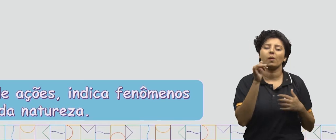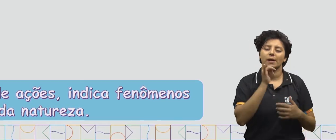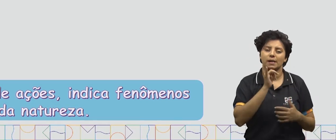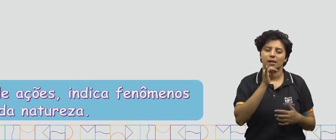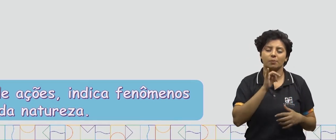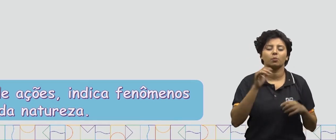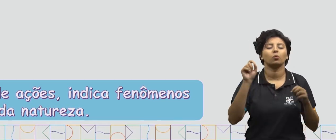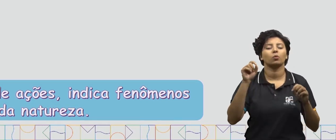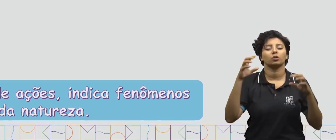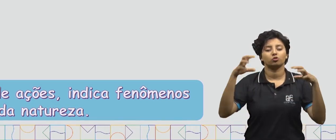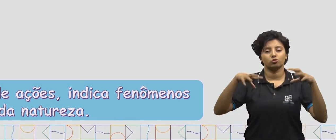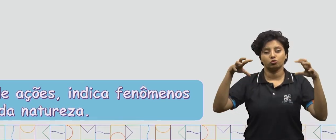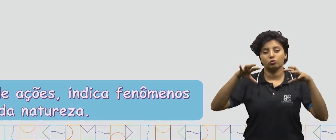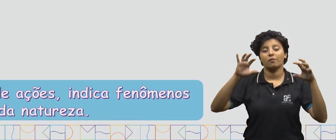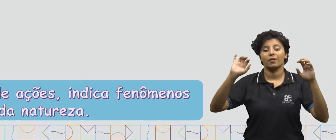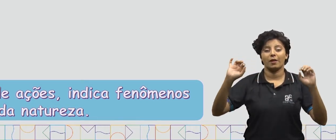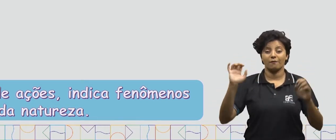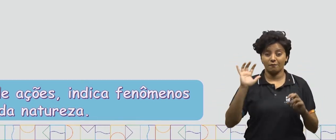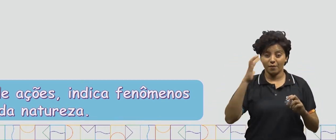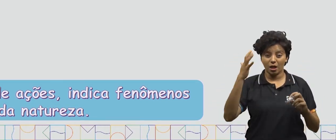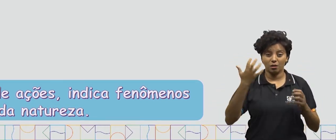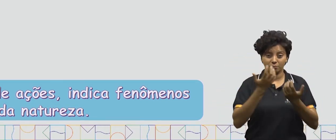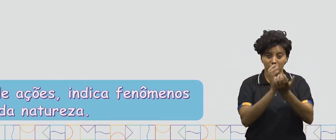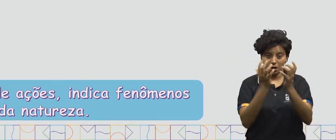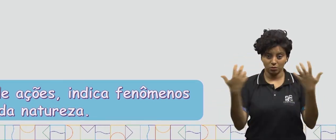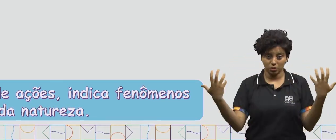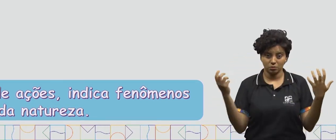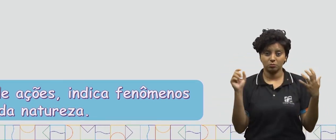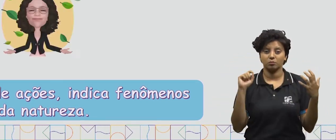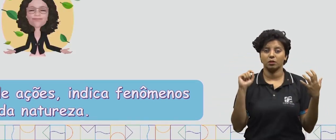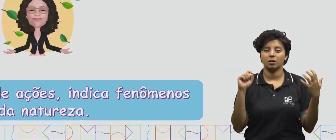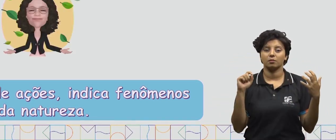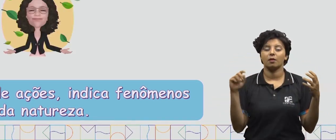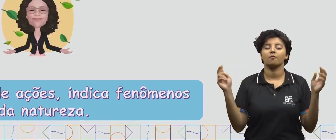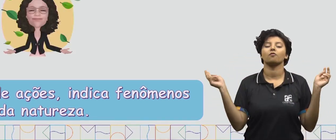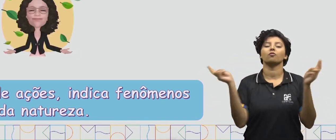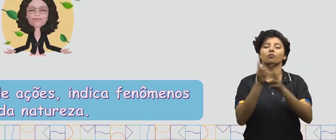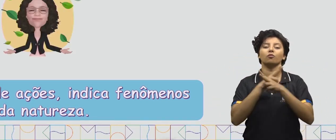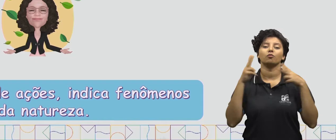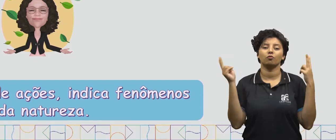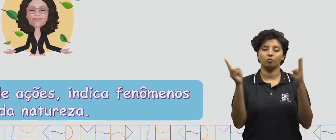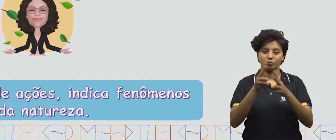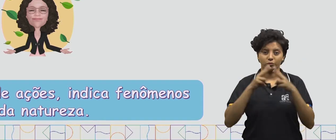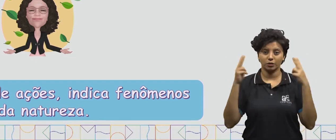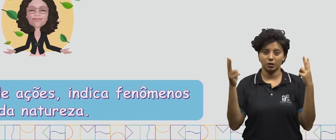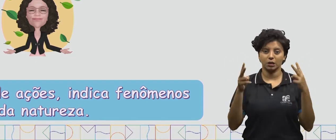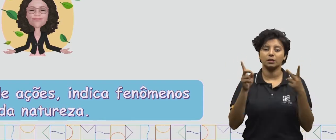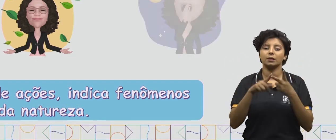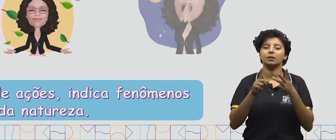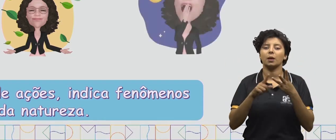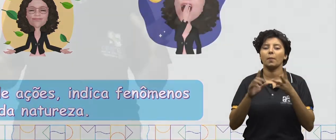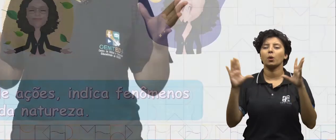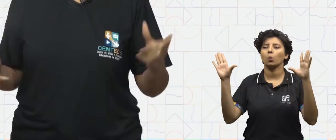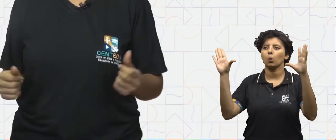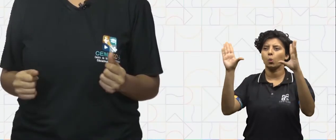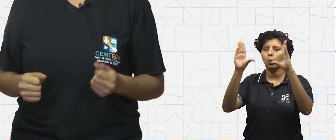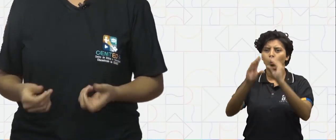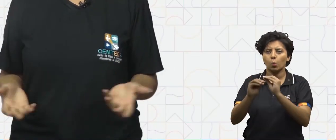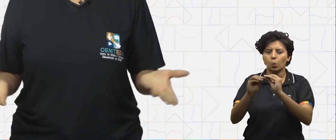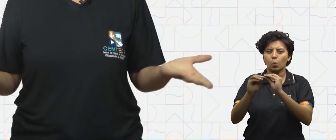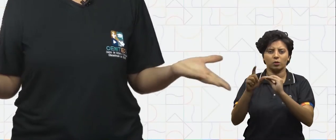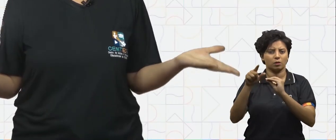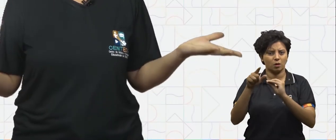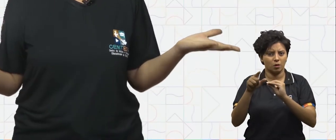Outros exemplos de verbos que indicam fenômenos da natureza são ventar e anoitecer.